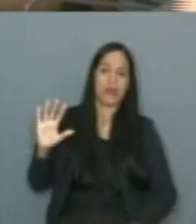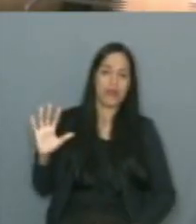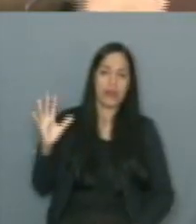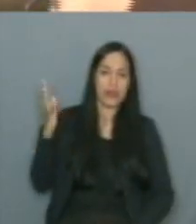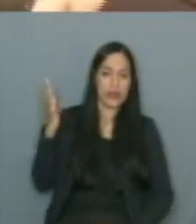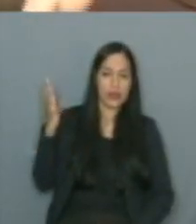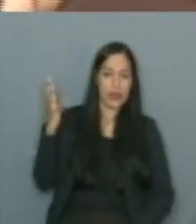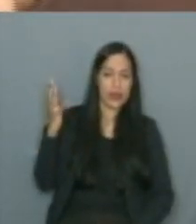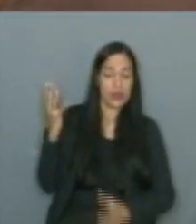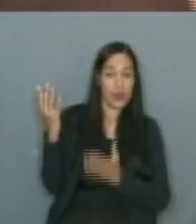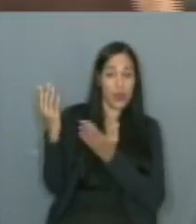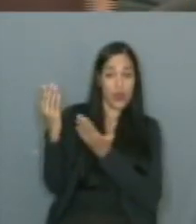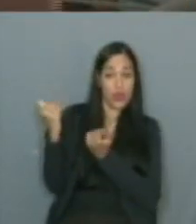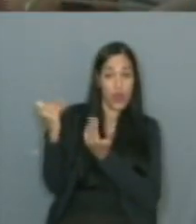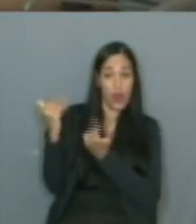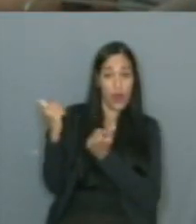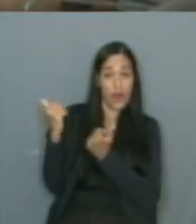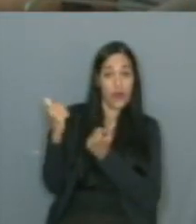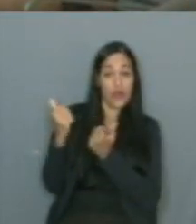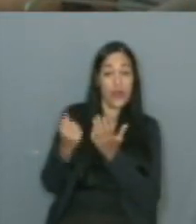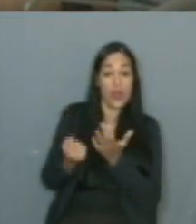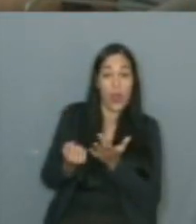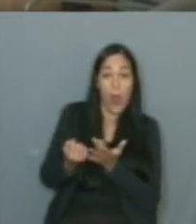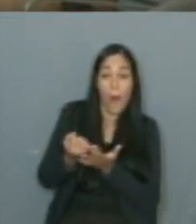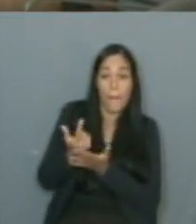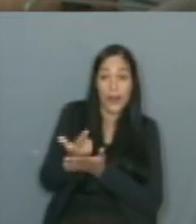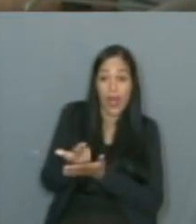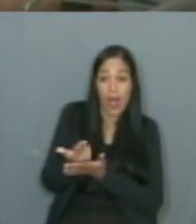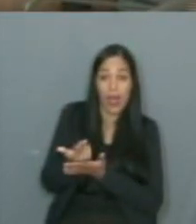acontecendo? Os jovens estão indo comprar